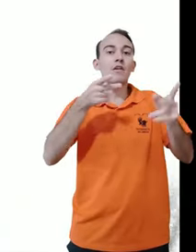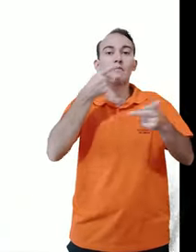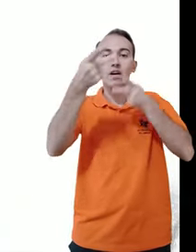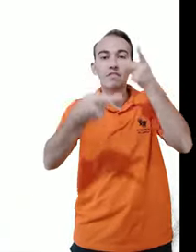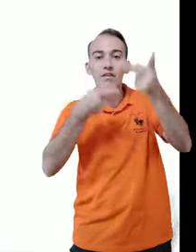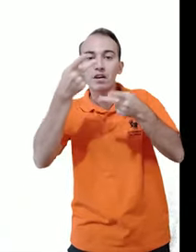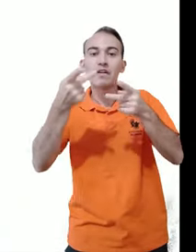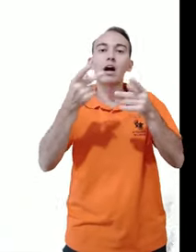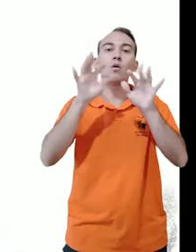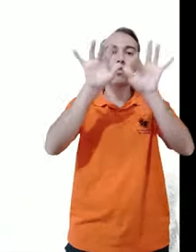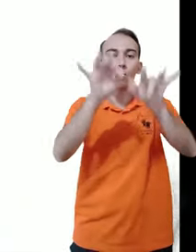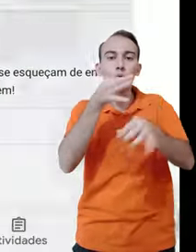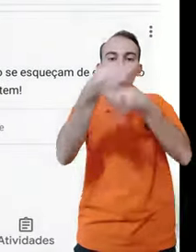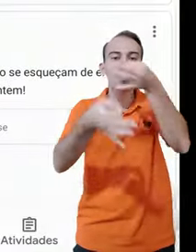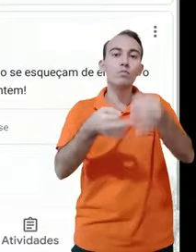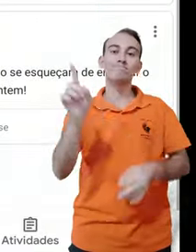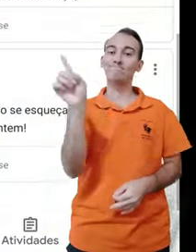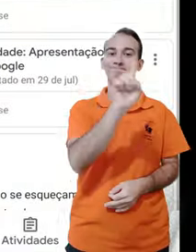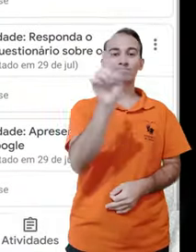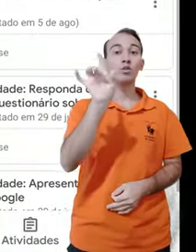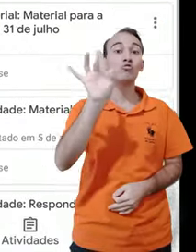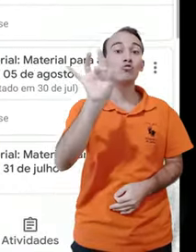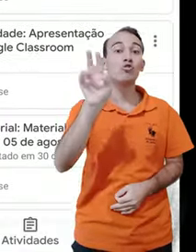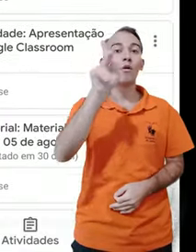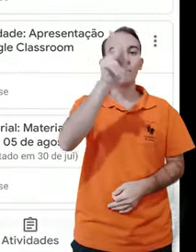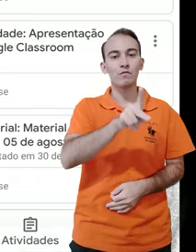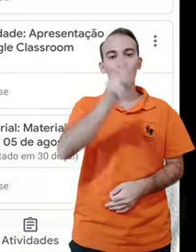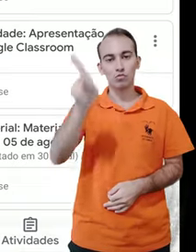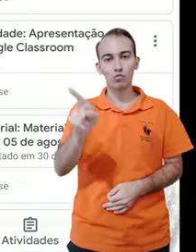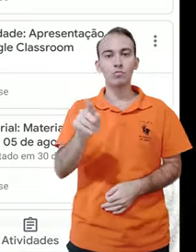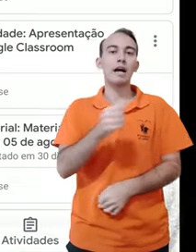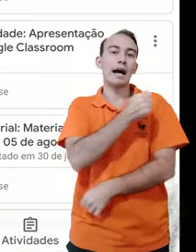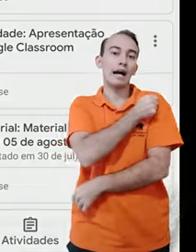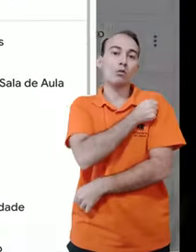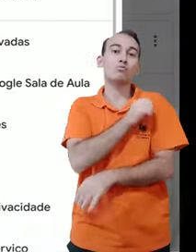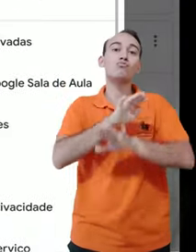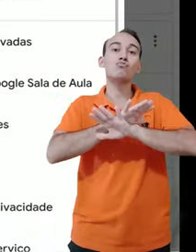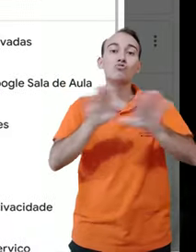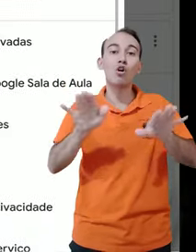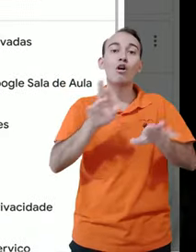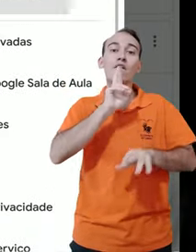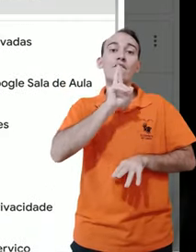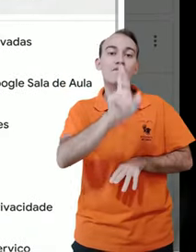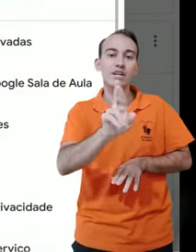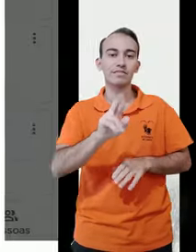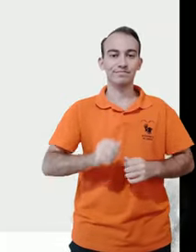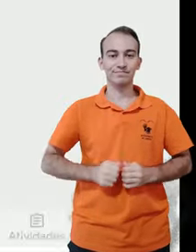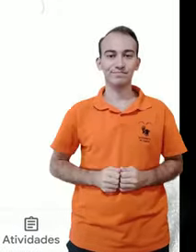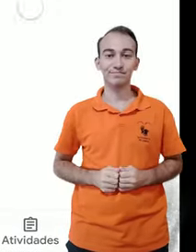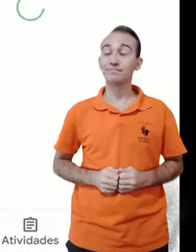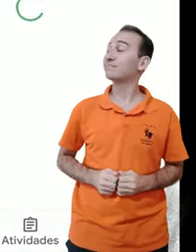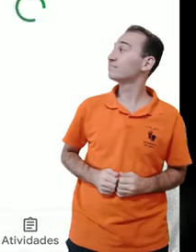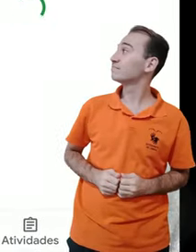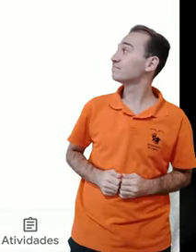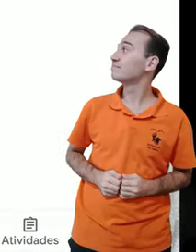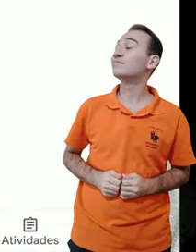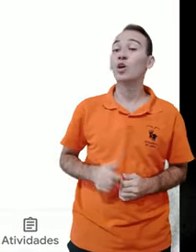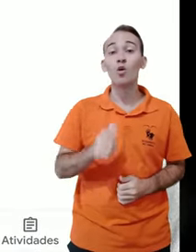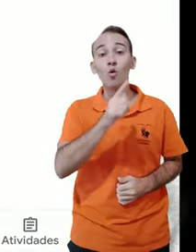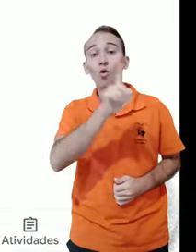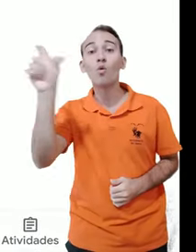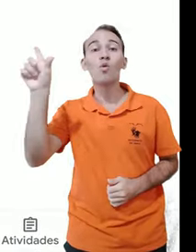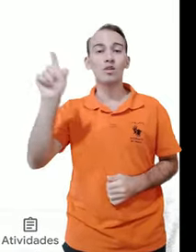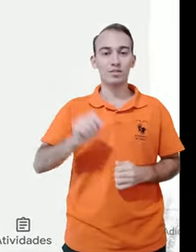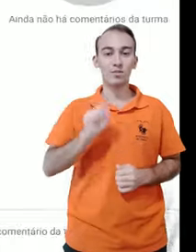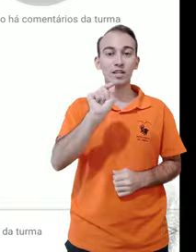próprio professor ele escolhe o modo de exibição no mural e por fim nessa outra turma os alunos podem